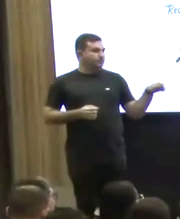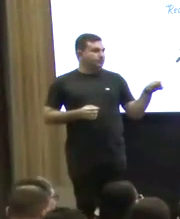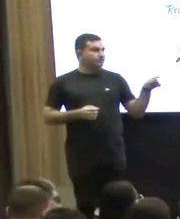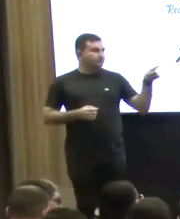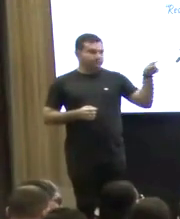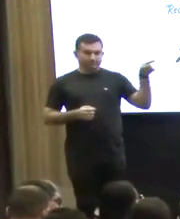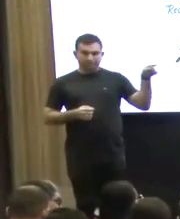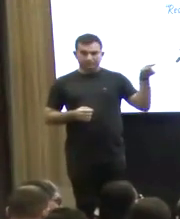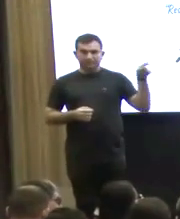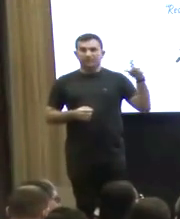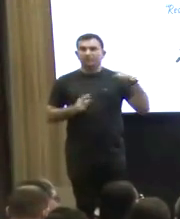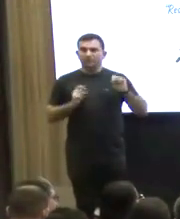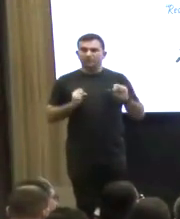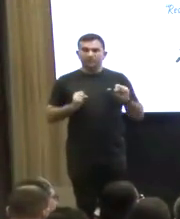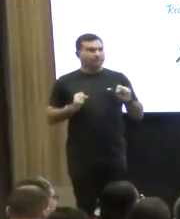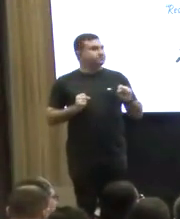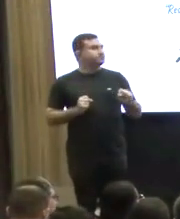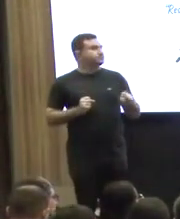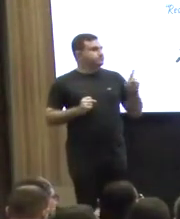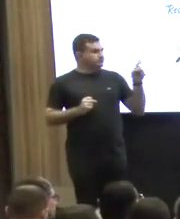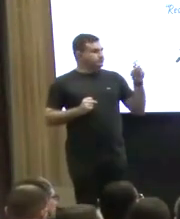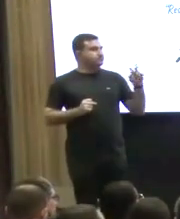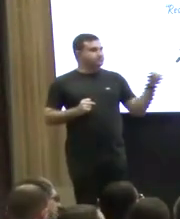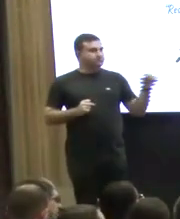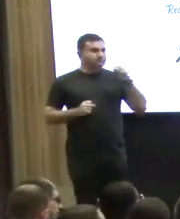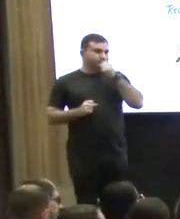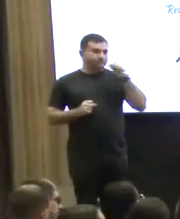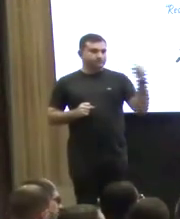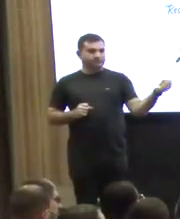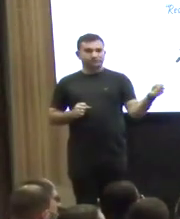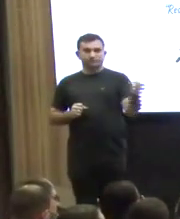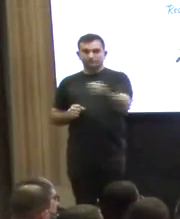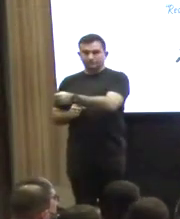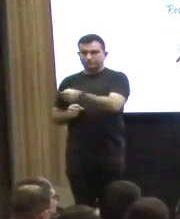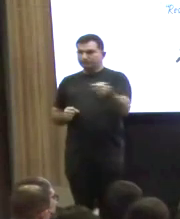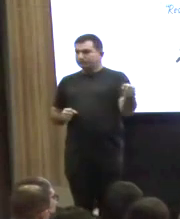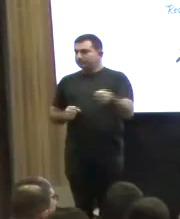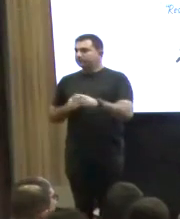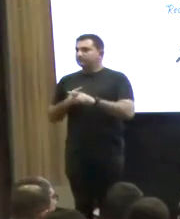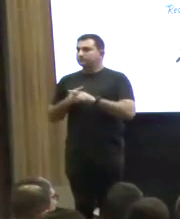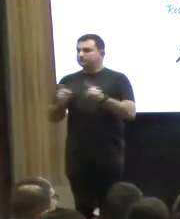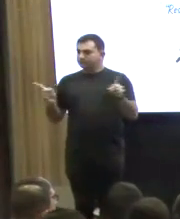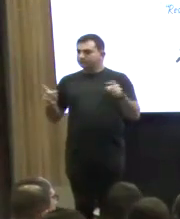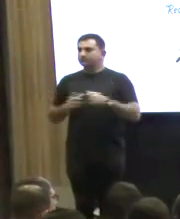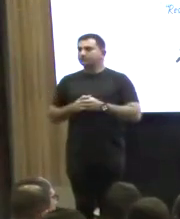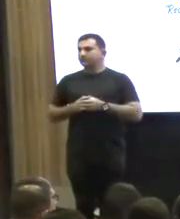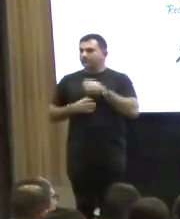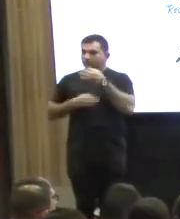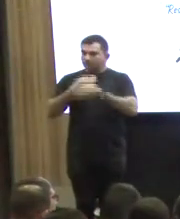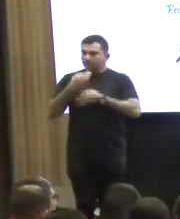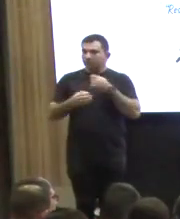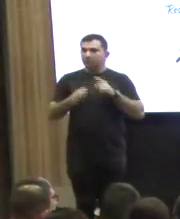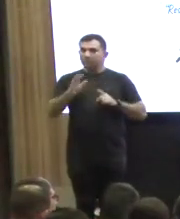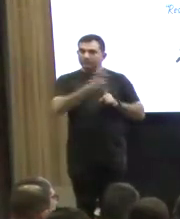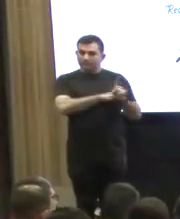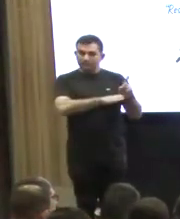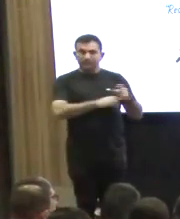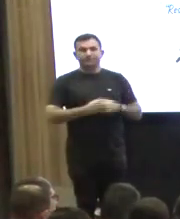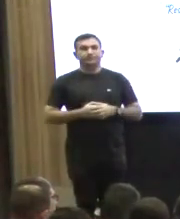auditório, está aqui do lado, e vai com o microfone até vocês para que as questões sejam feitas. Tá? Vamos fazer uma primeira rodada de